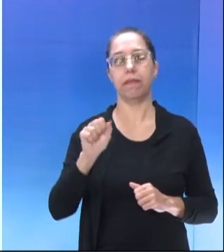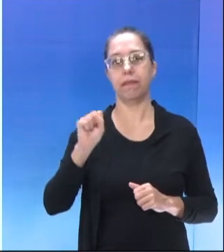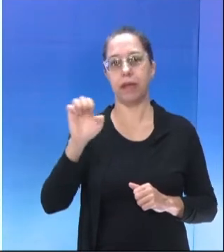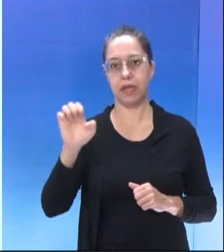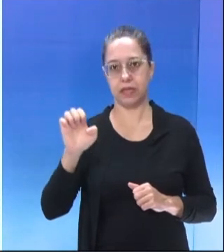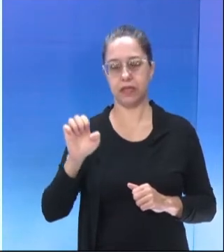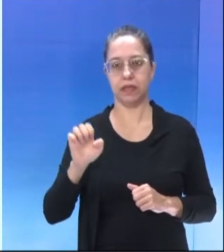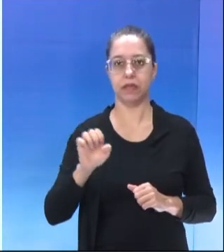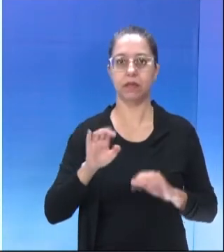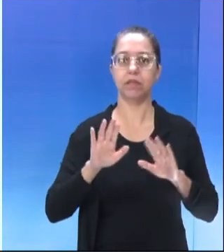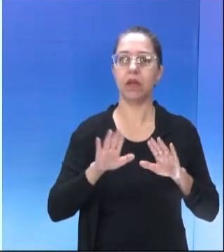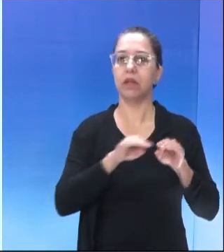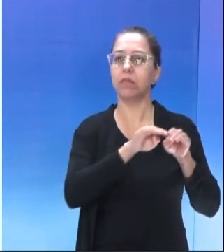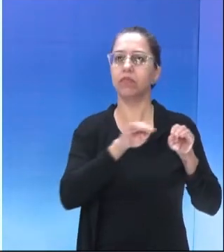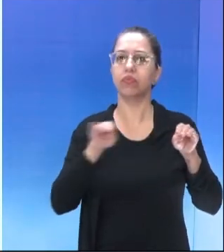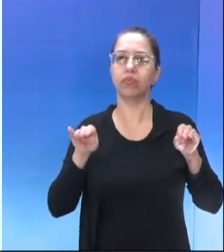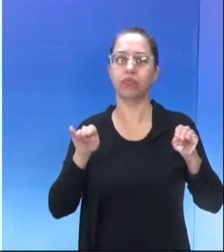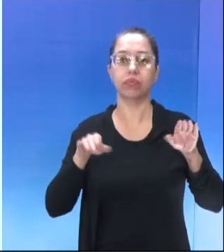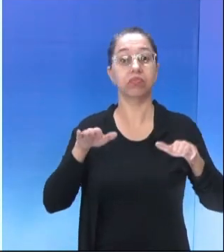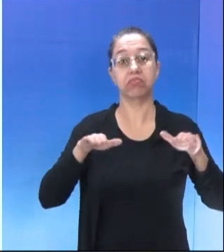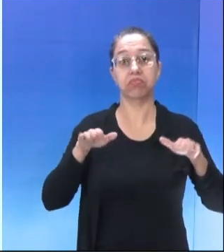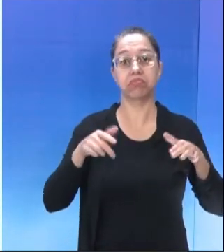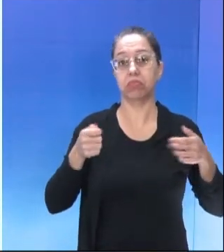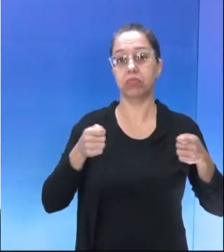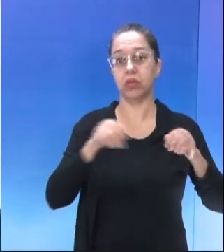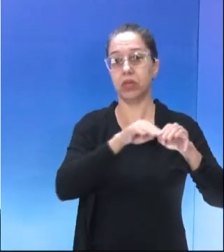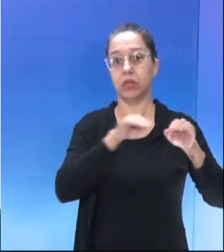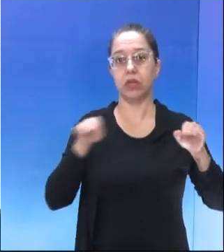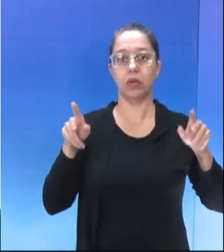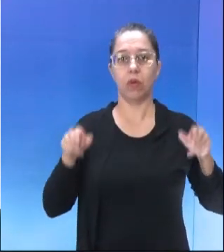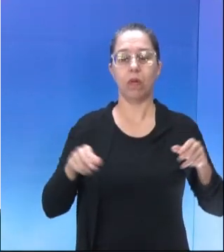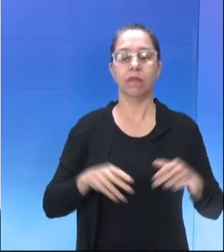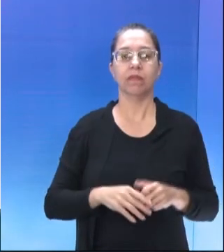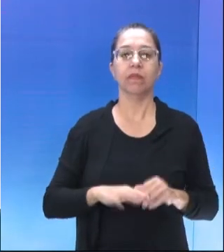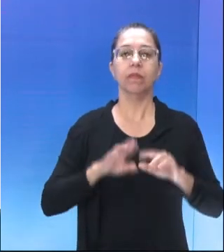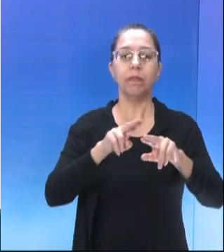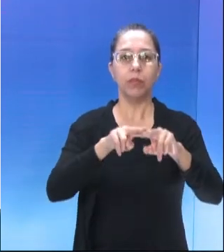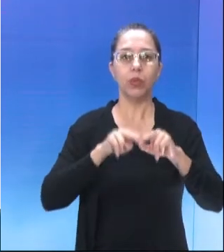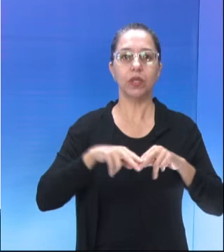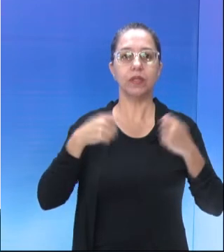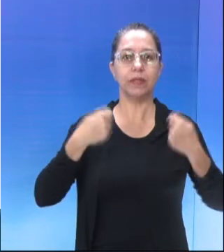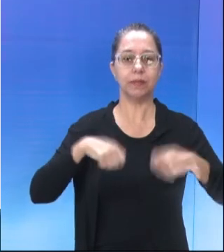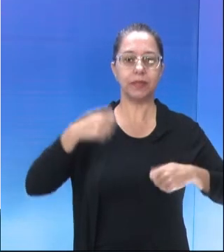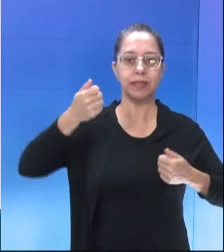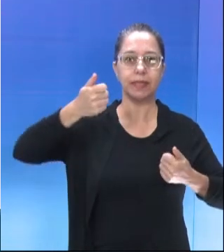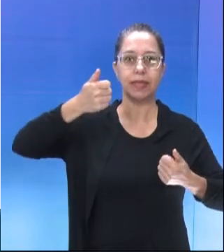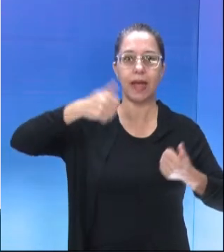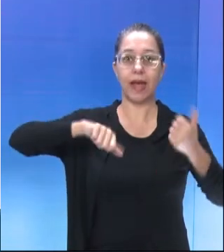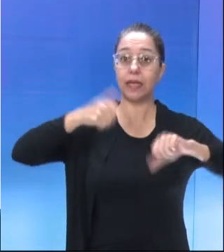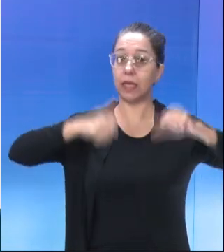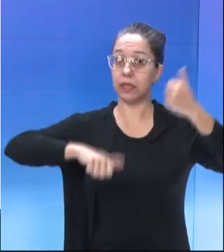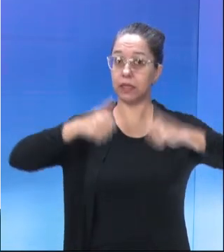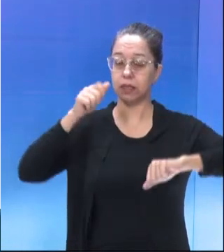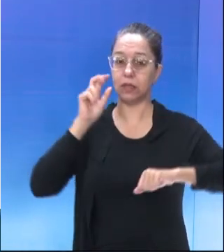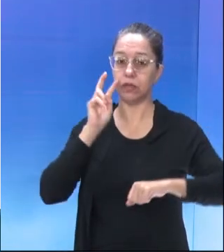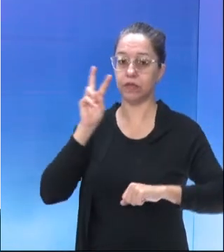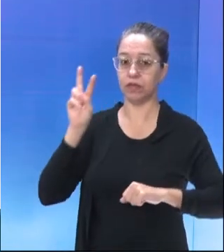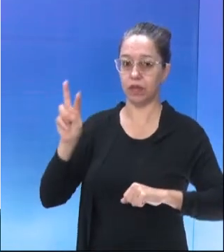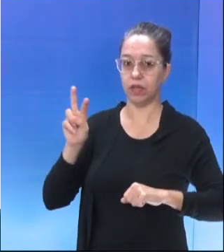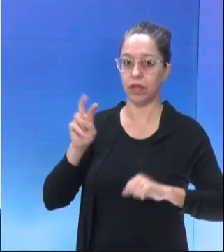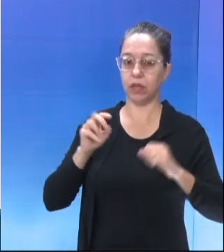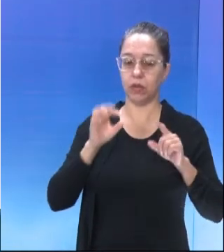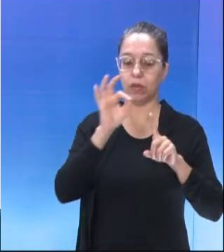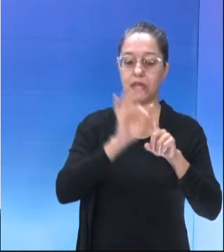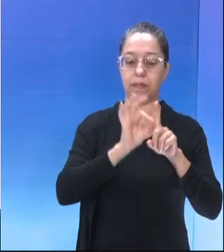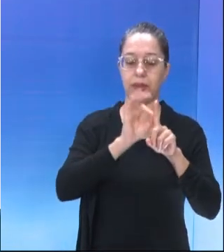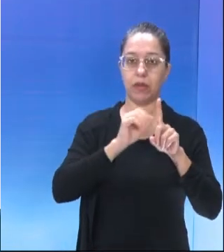é básica. E se fosse 7, meio neutra, tá bom? Então, analisa essas realidades. Com o aumento